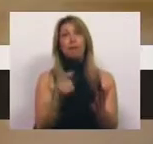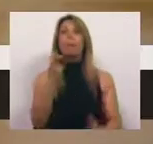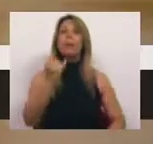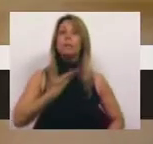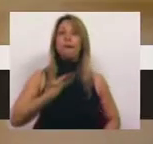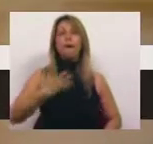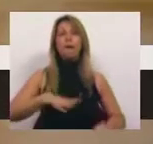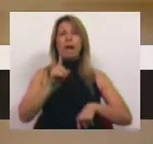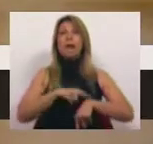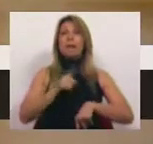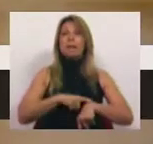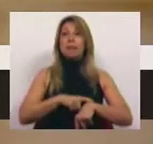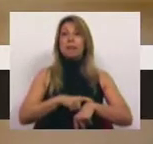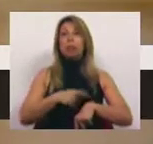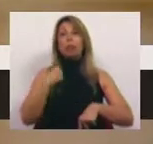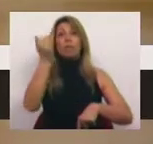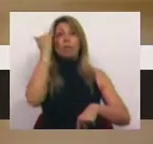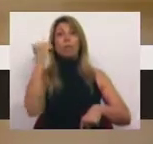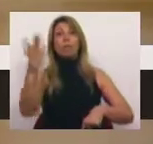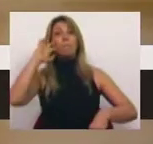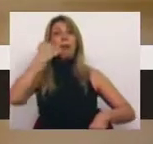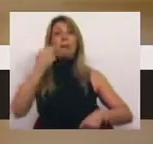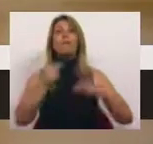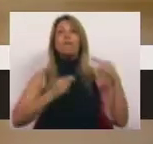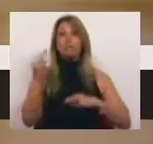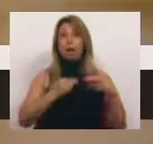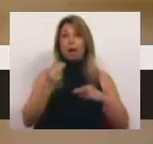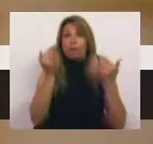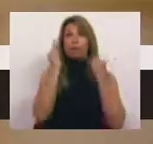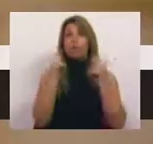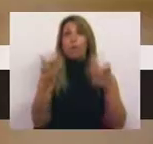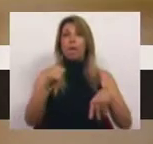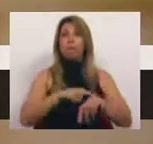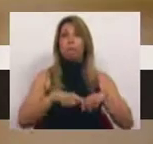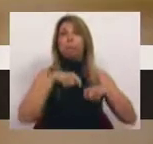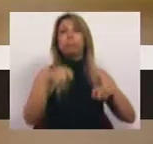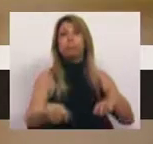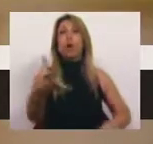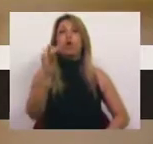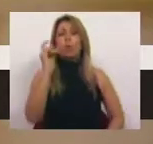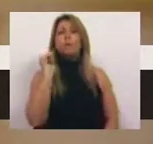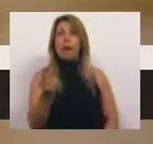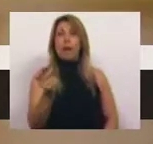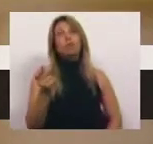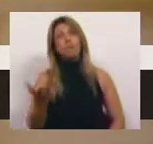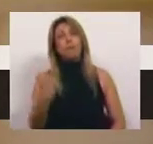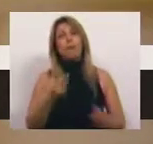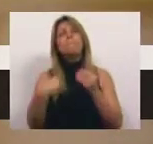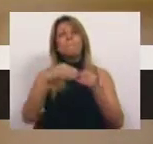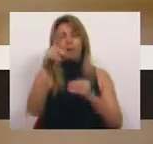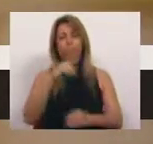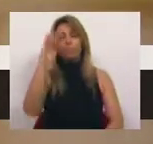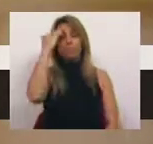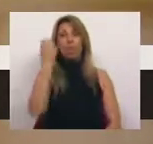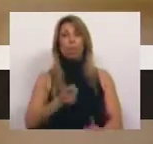pretendia alargar o período de reporte de prejuízos fiscais das grandes empresas para os 12 anos. Mas pretendia mais. Em fevereiro do ano